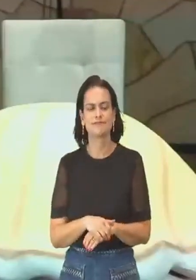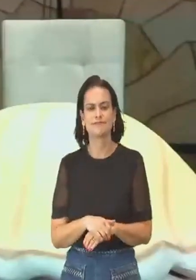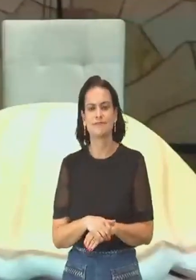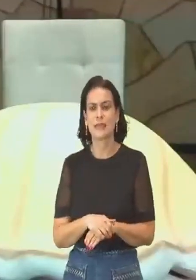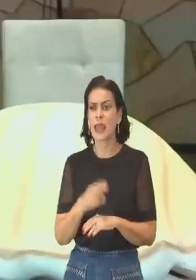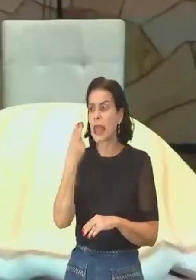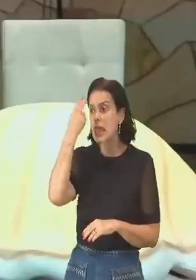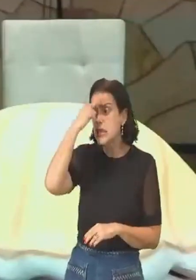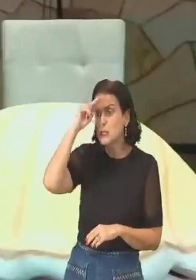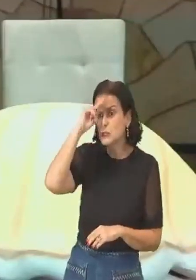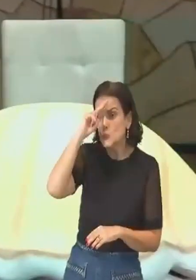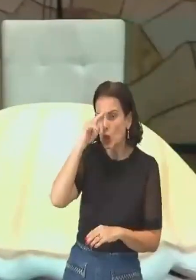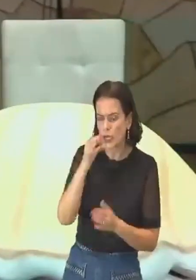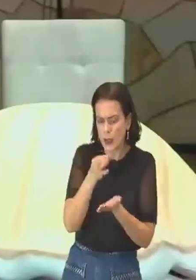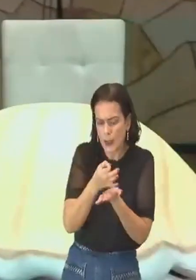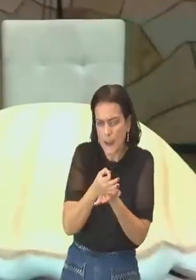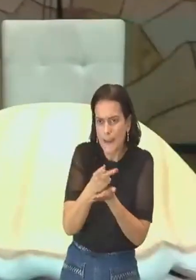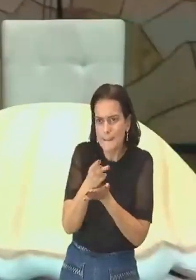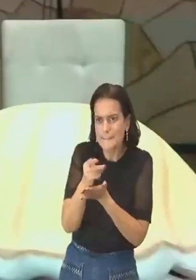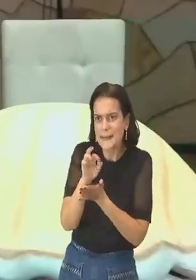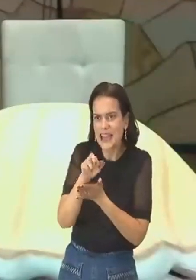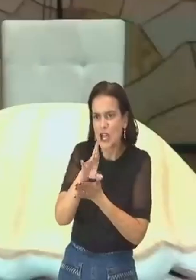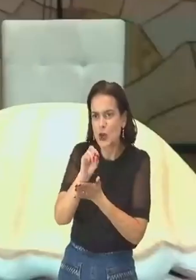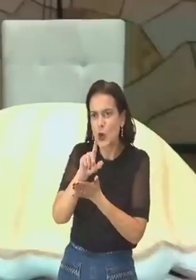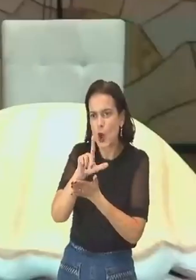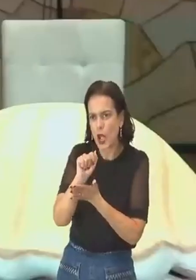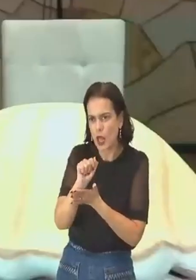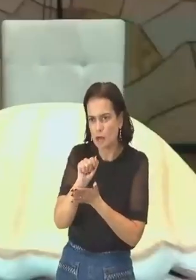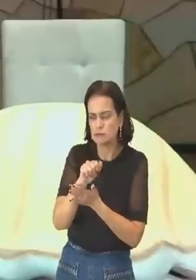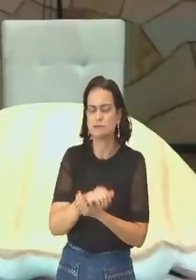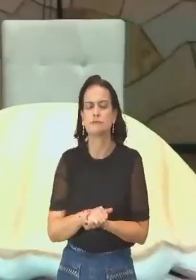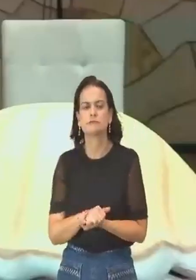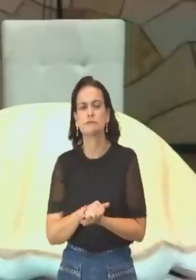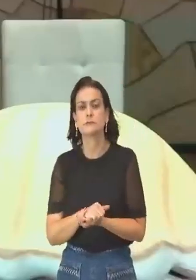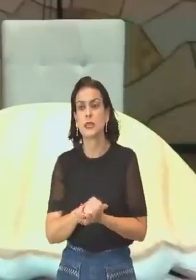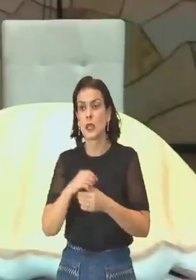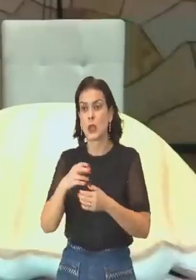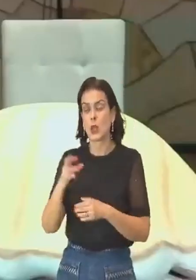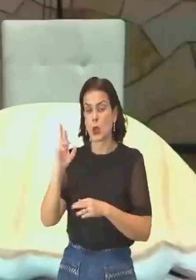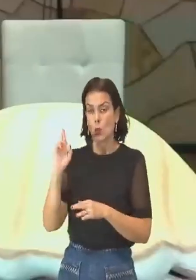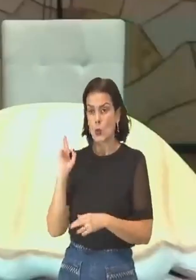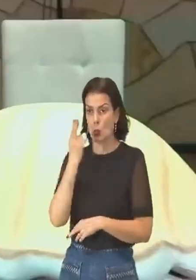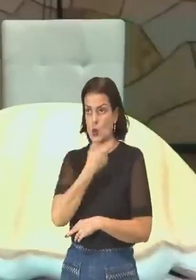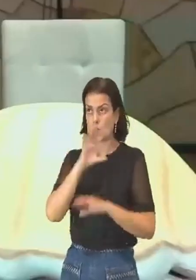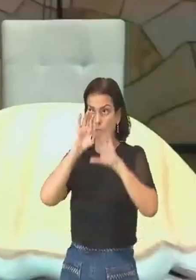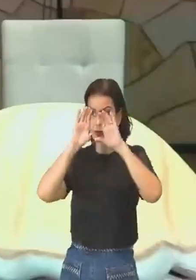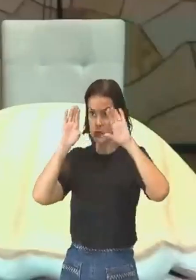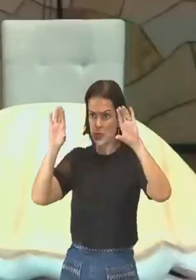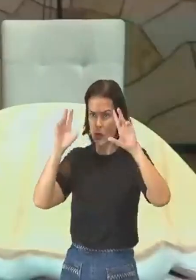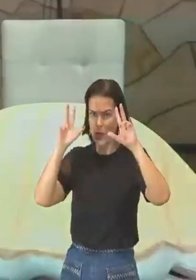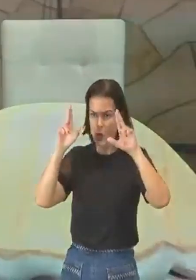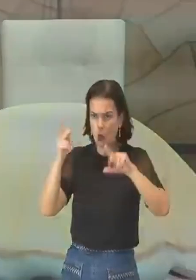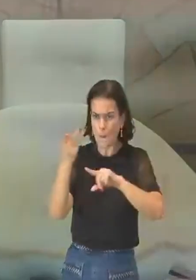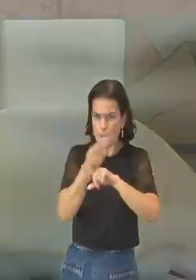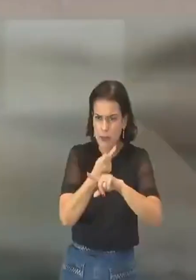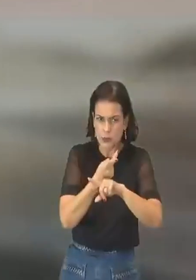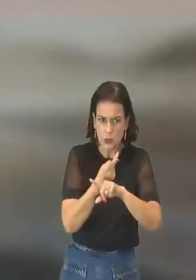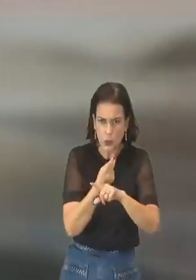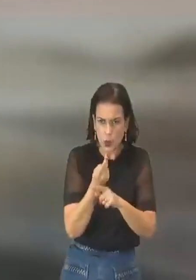O reino dos céus é também semelhante a um homem que negocia e procura boas